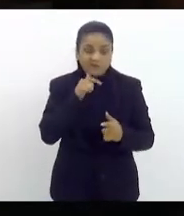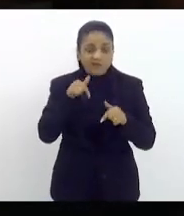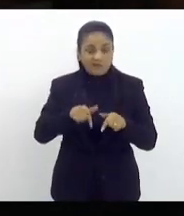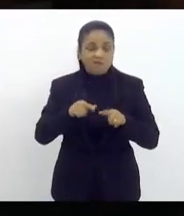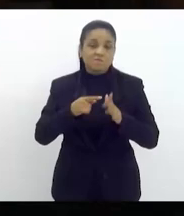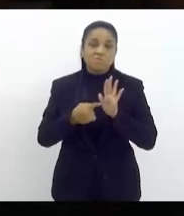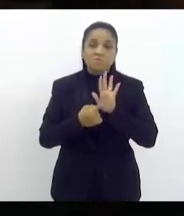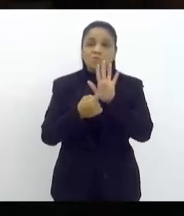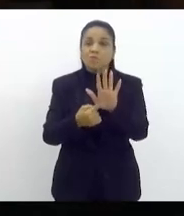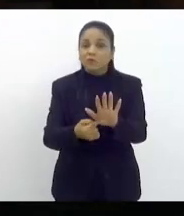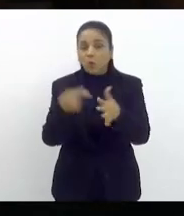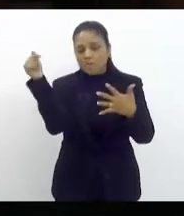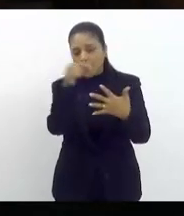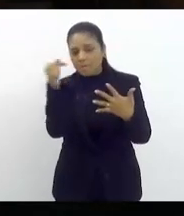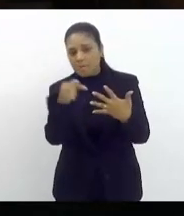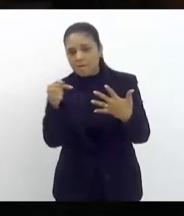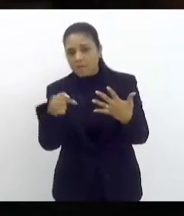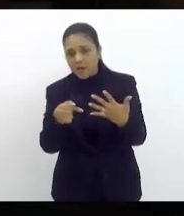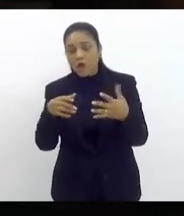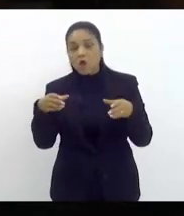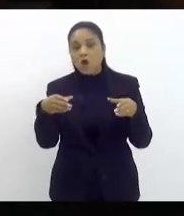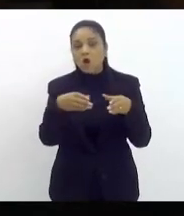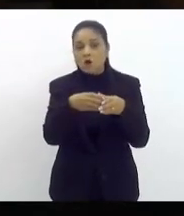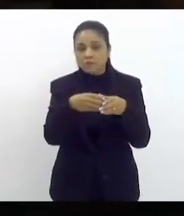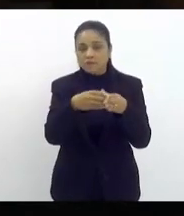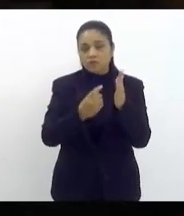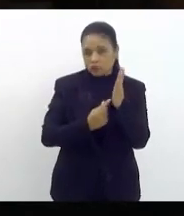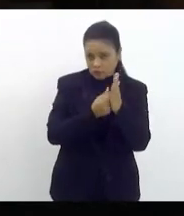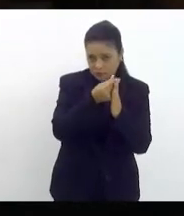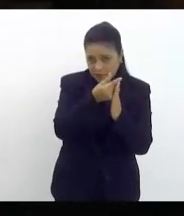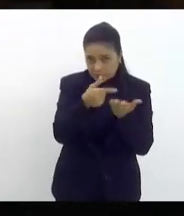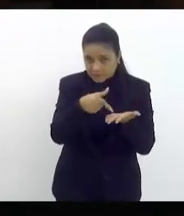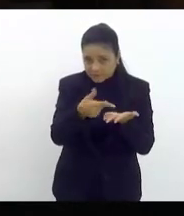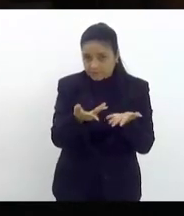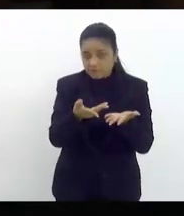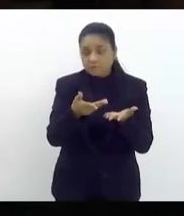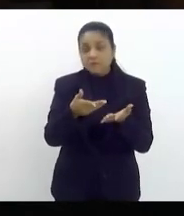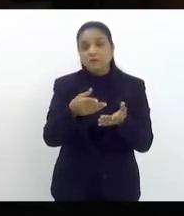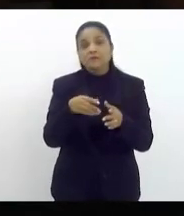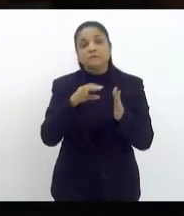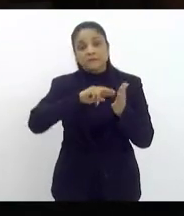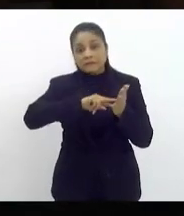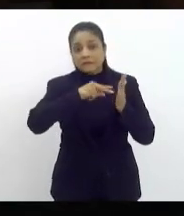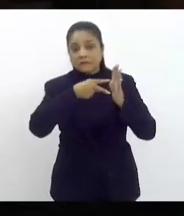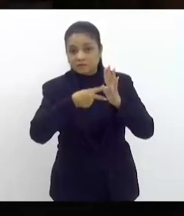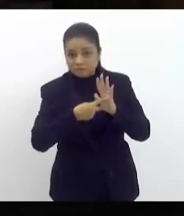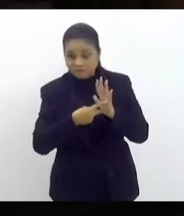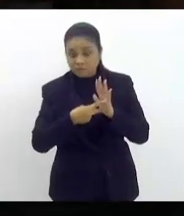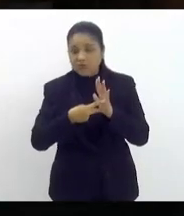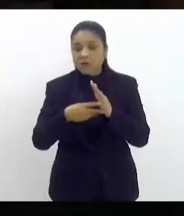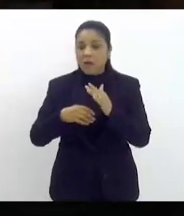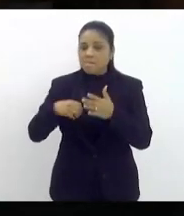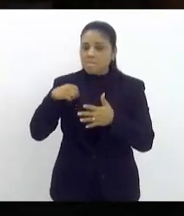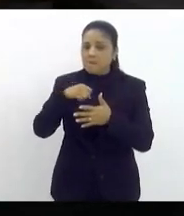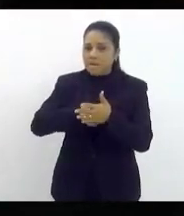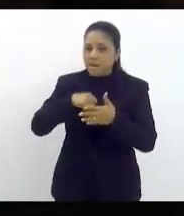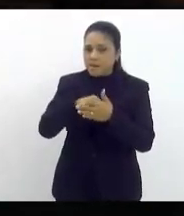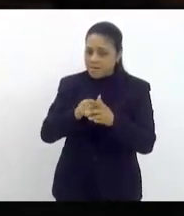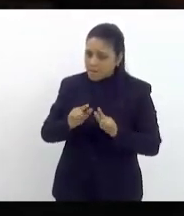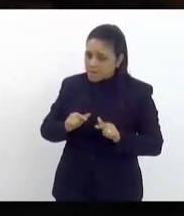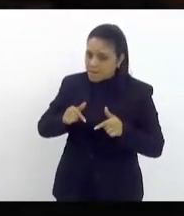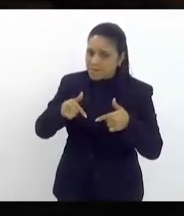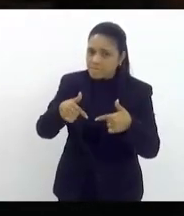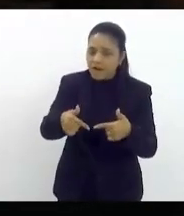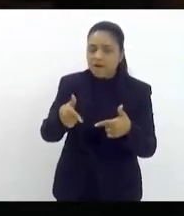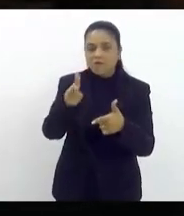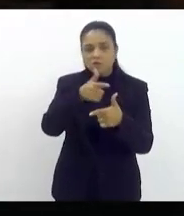Comissão de Orçamento. Mas, nesse sentido, a gente tem que falar que todo o avanço e enfrentamento às nossas mazelas